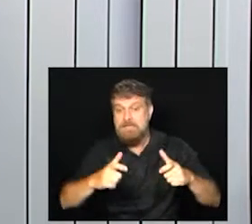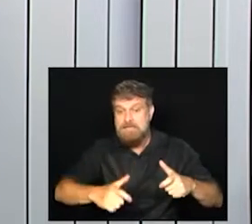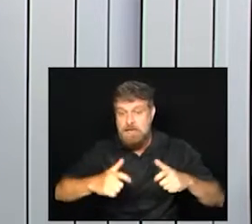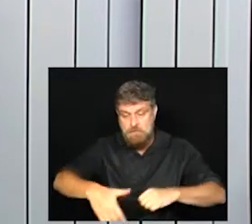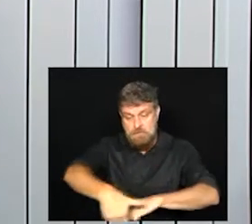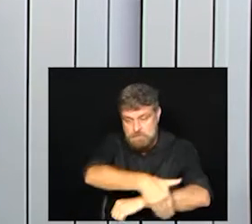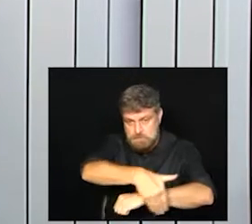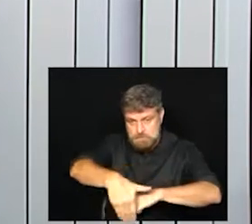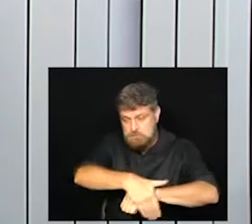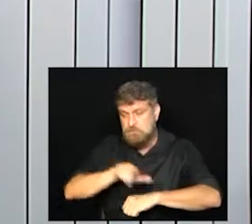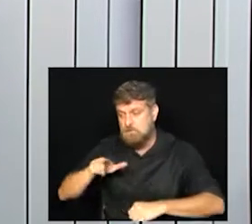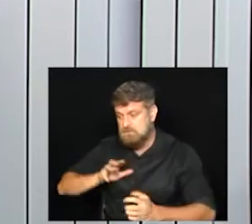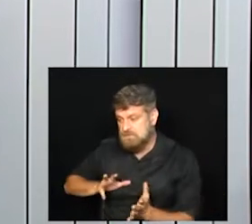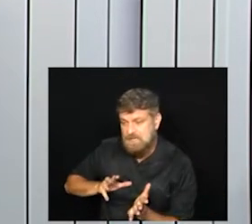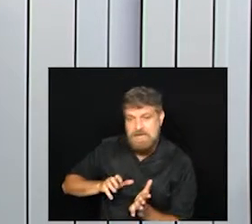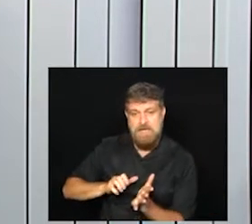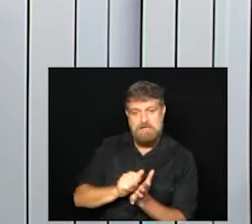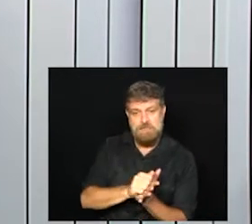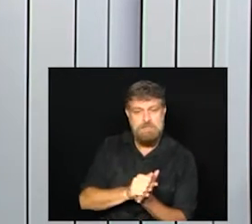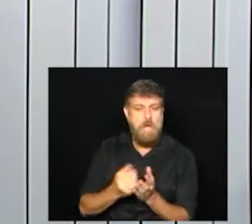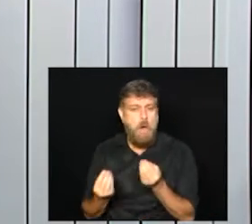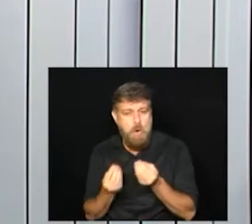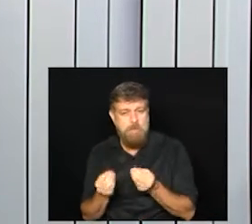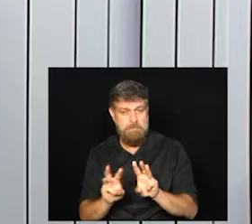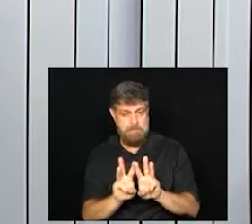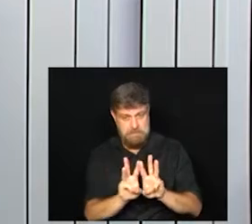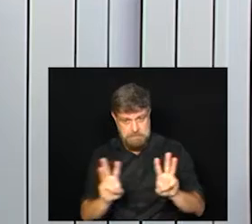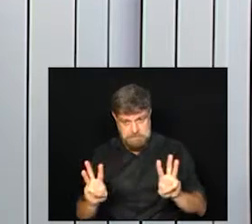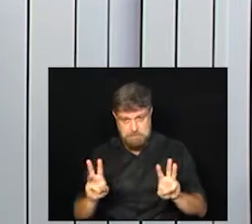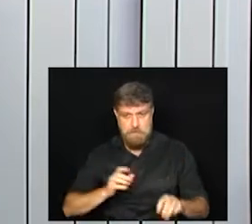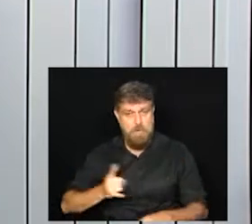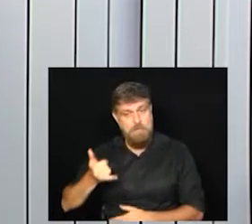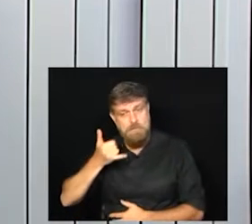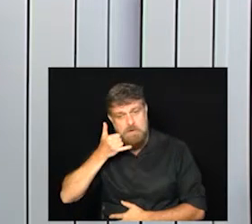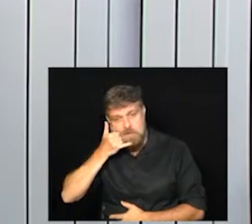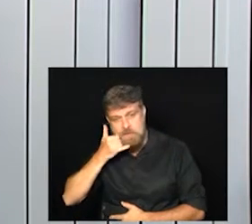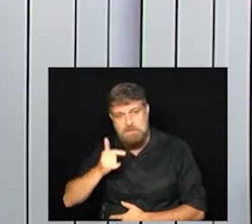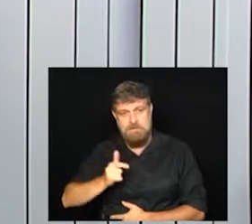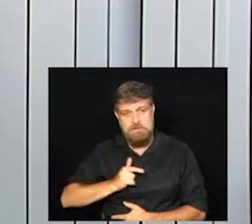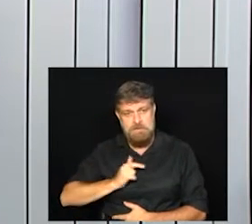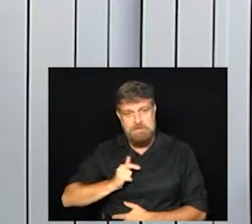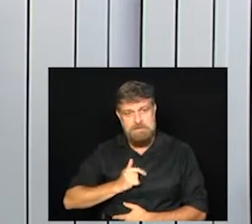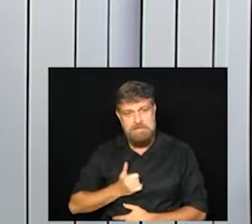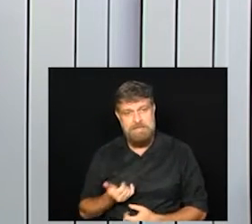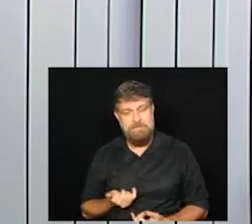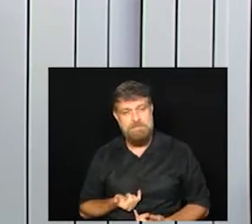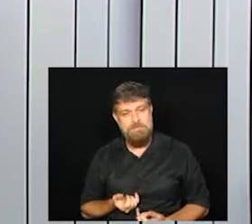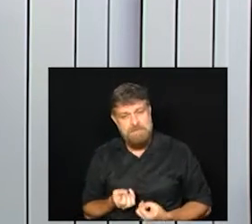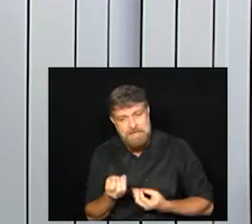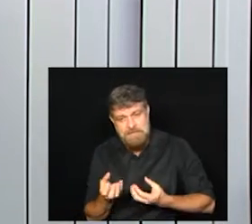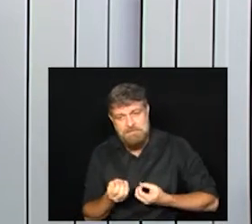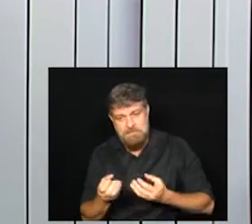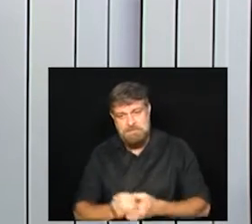você faz o agendamento, então, através do site ou ligando, tem todas as informações,